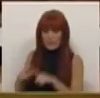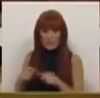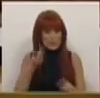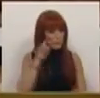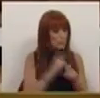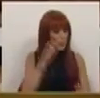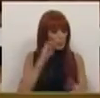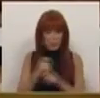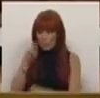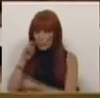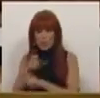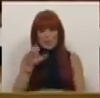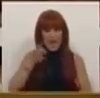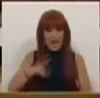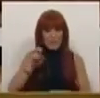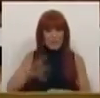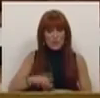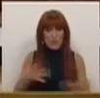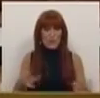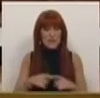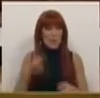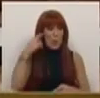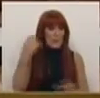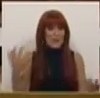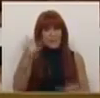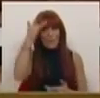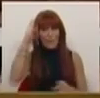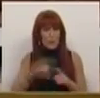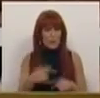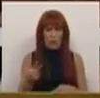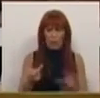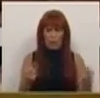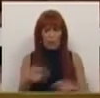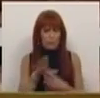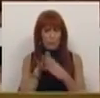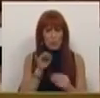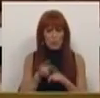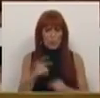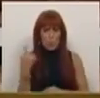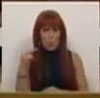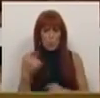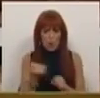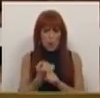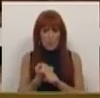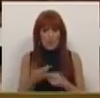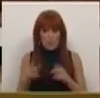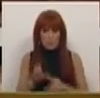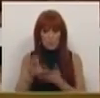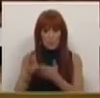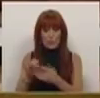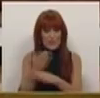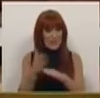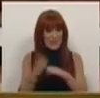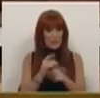são supervisionados pela CMVM. E penso que se compreende assim facilmente as debilidades de um modelo em que uma única operação de financiamento